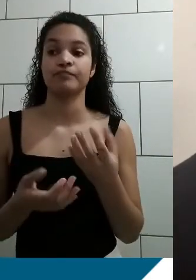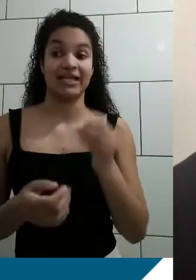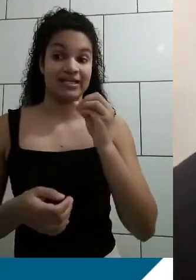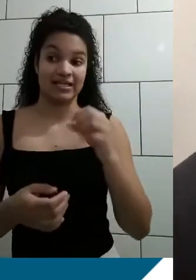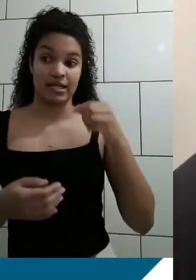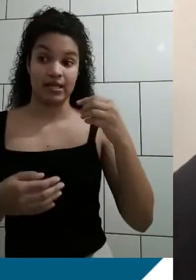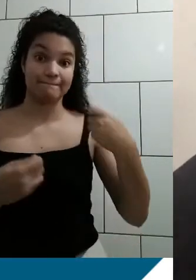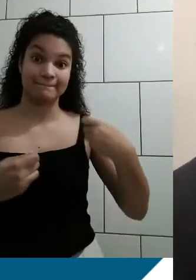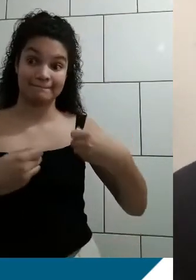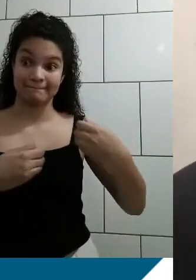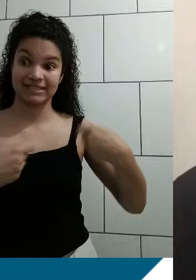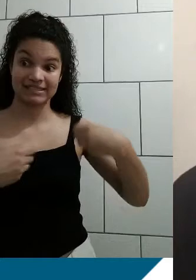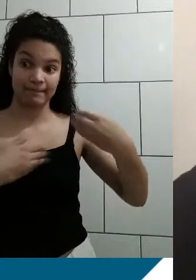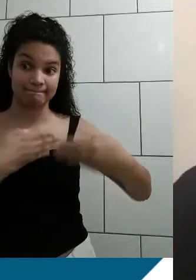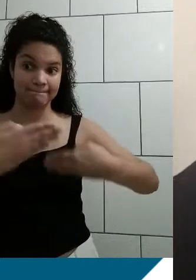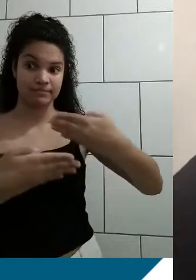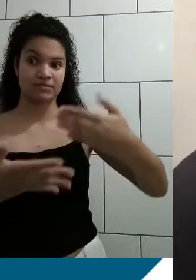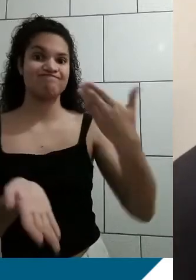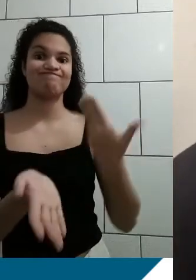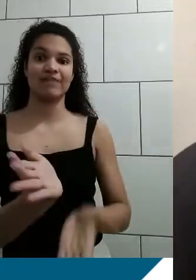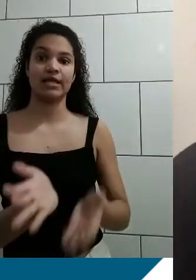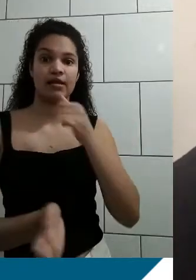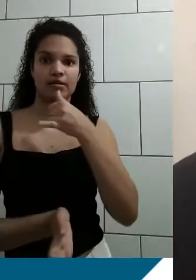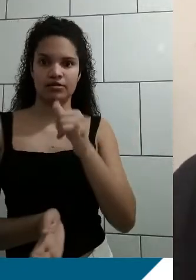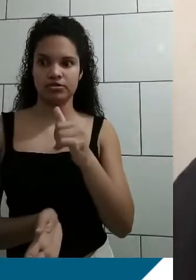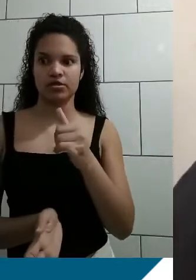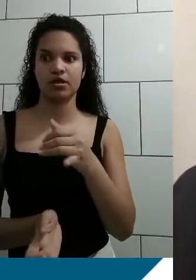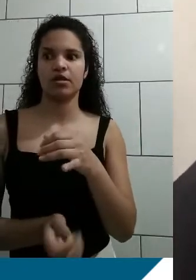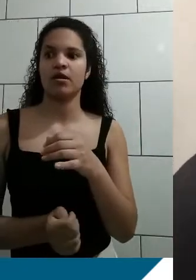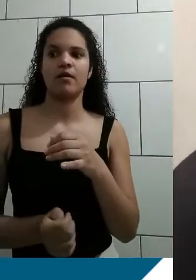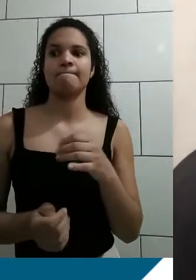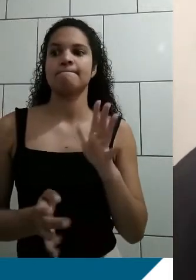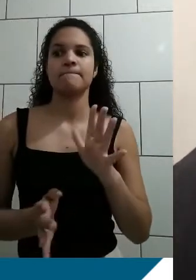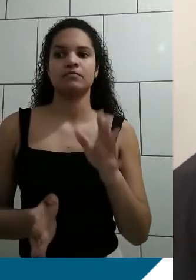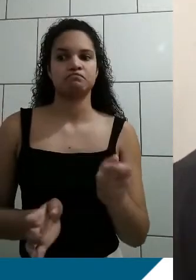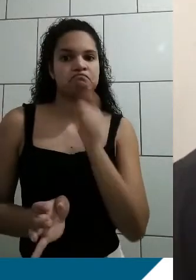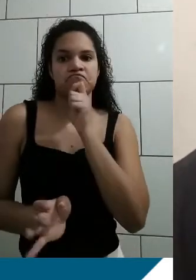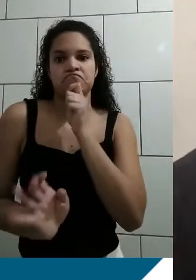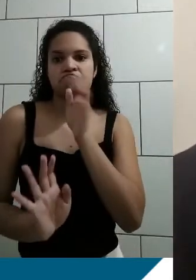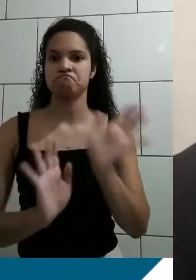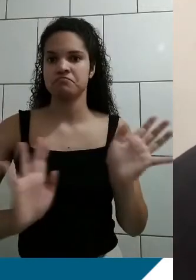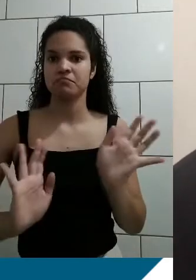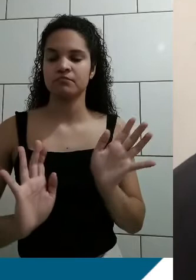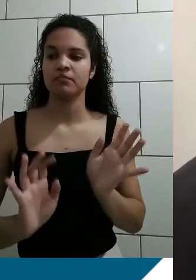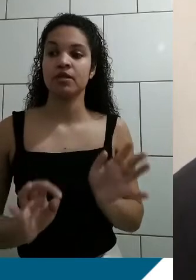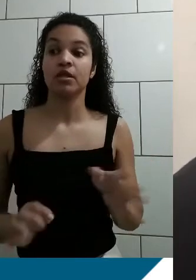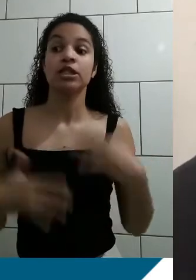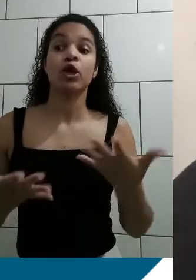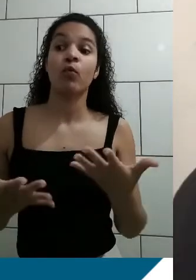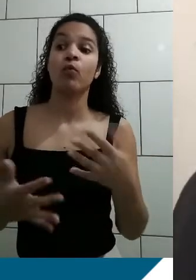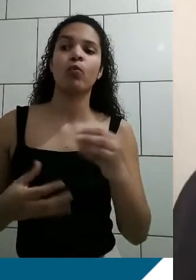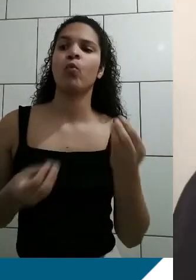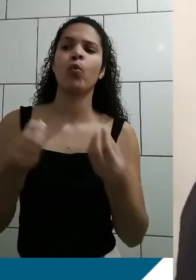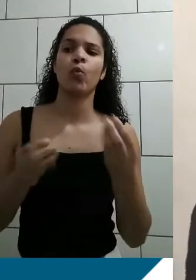por exemplo a força da resistência do ar. Então, numericamente, quando isso aqui acontece, numericamente o valor da